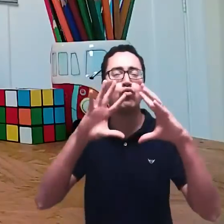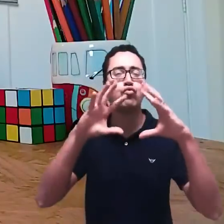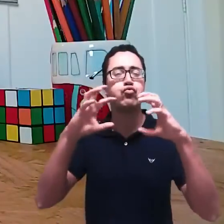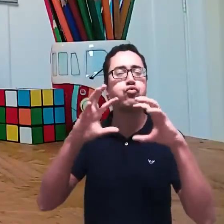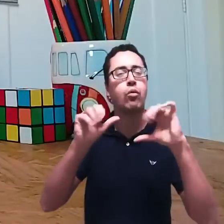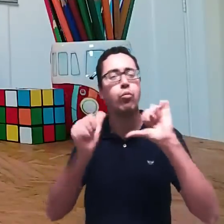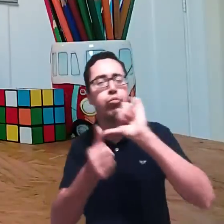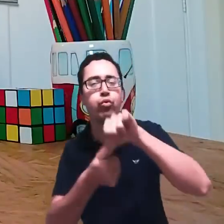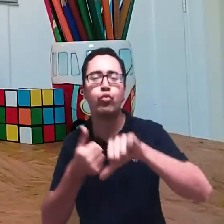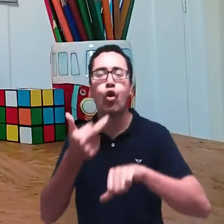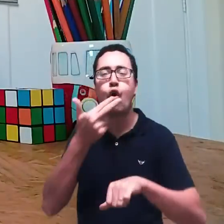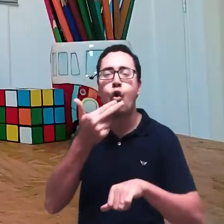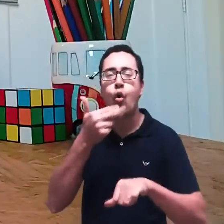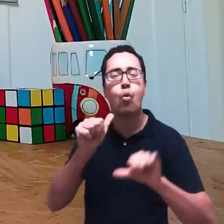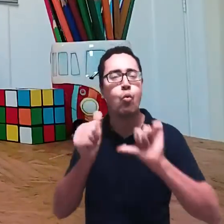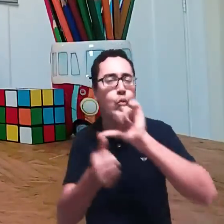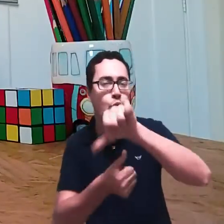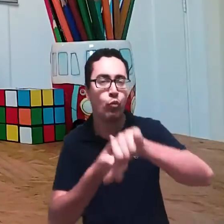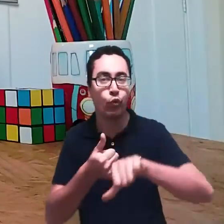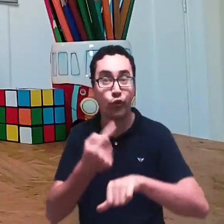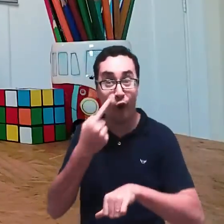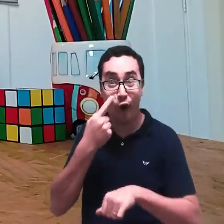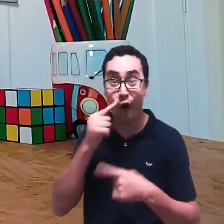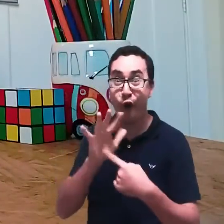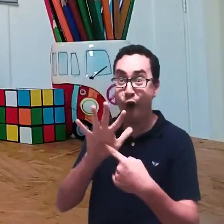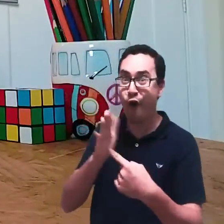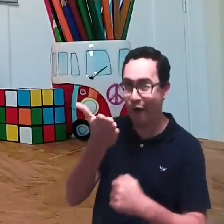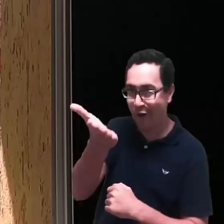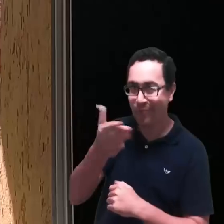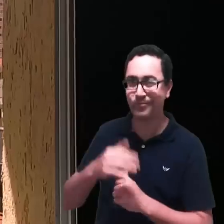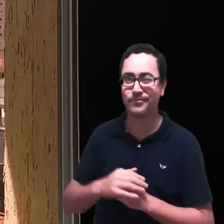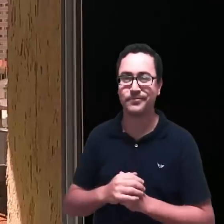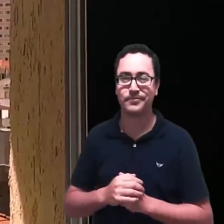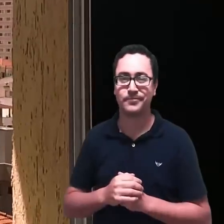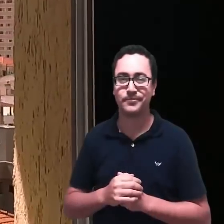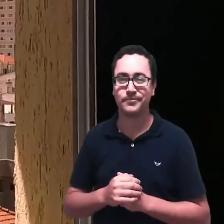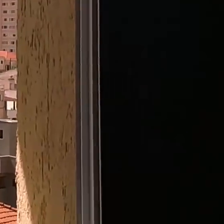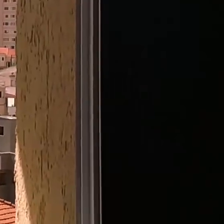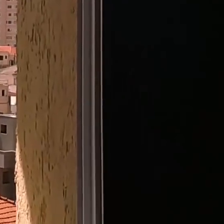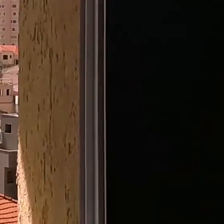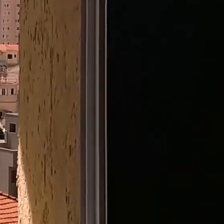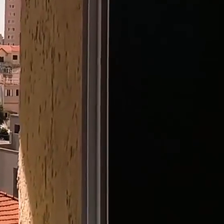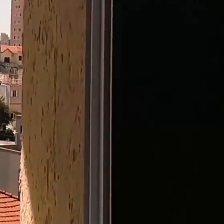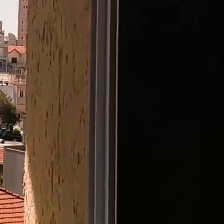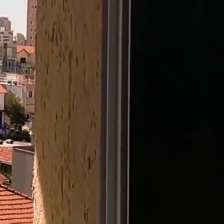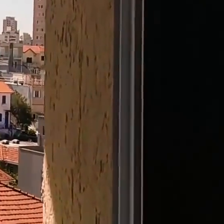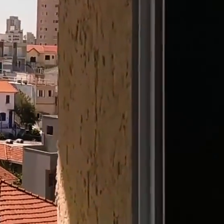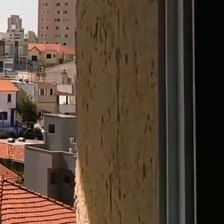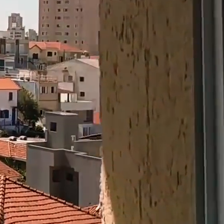nuvens, as mudanças das cores. Então dá uma olhadinha aí no vídeo.